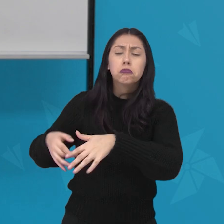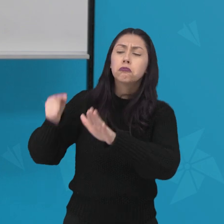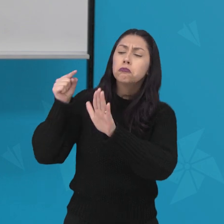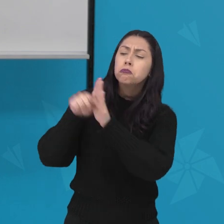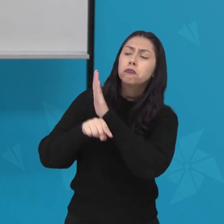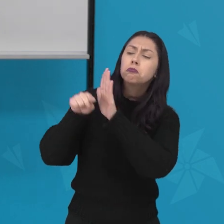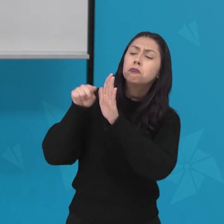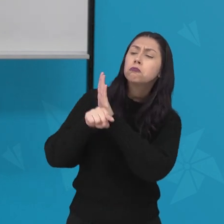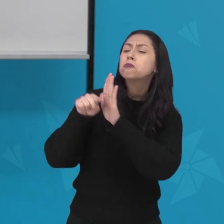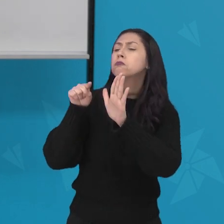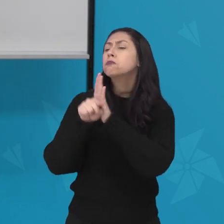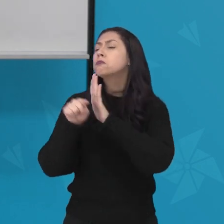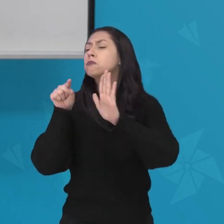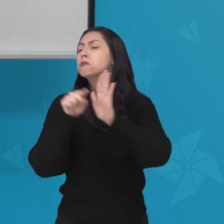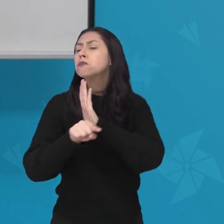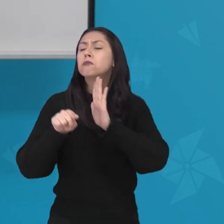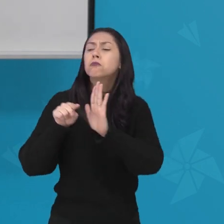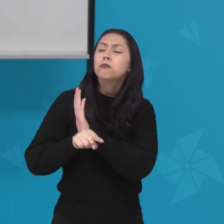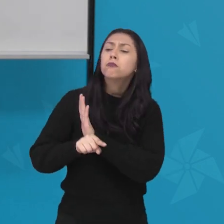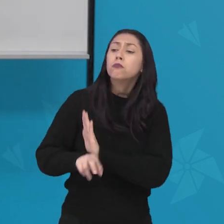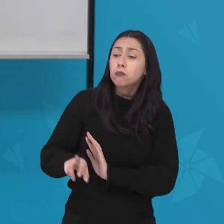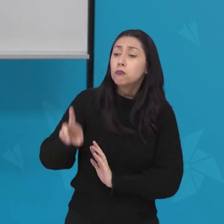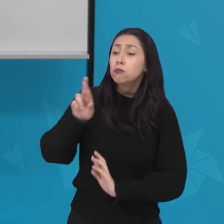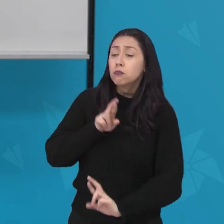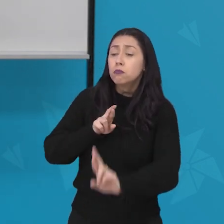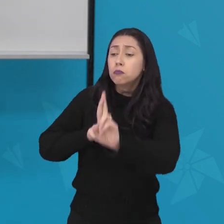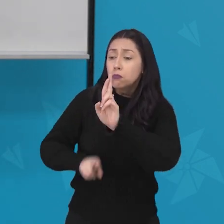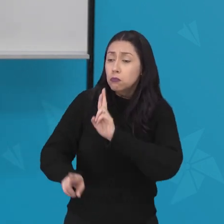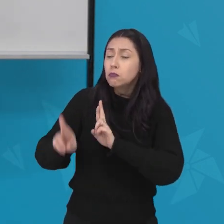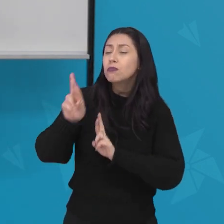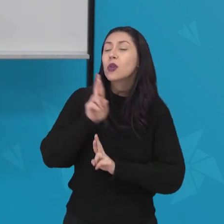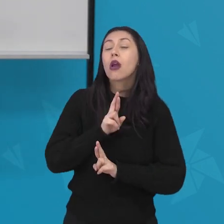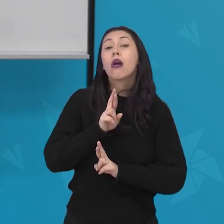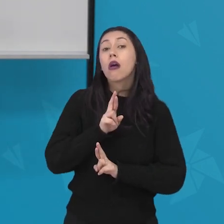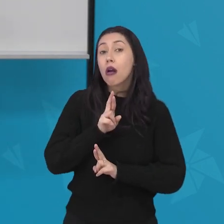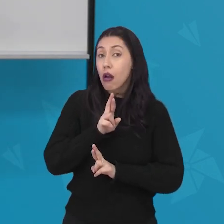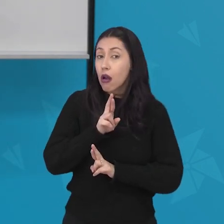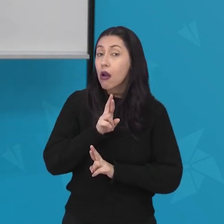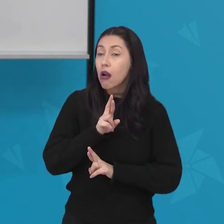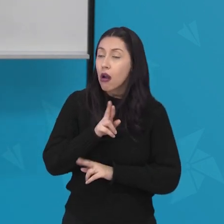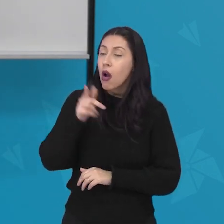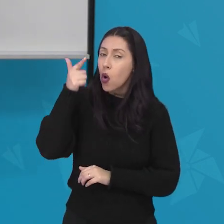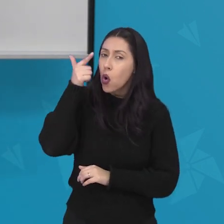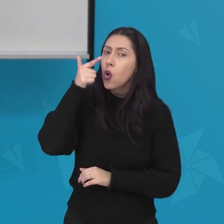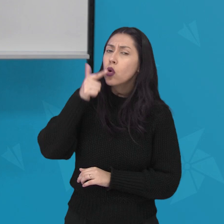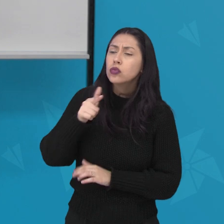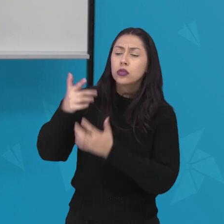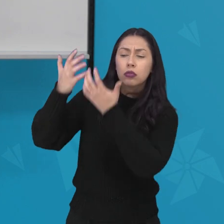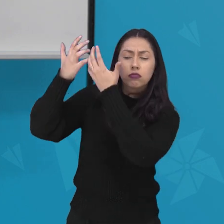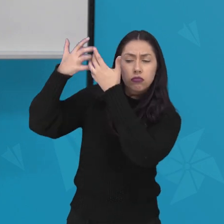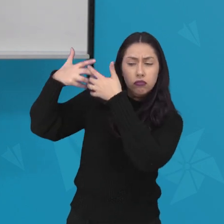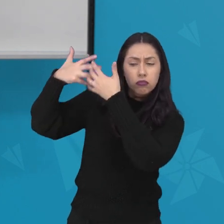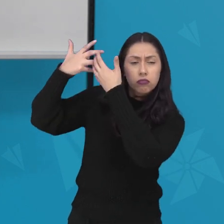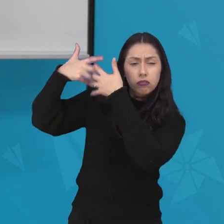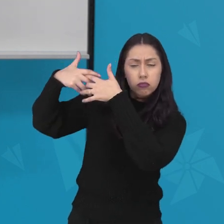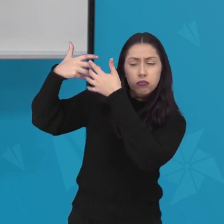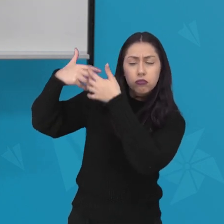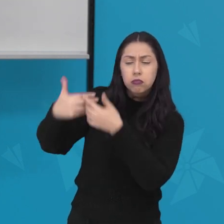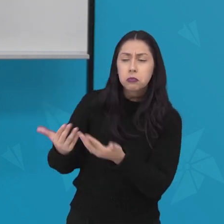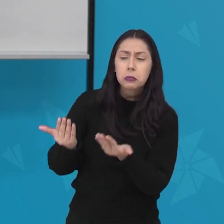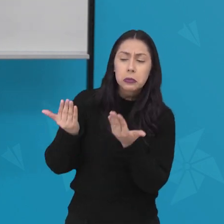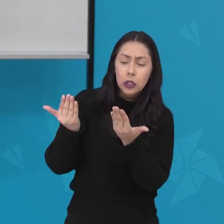perguntas, de busca de respostas, a fim de que a gente consiga ponderar mais